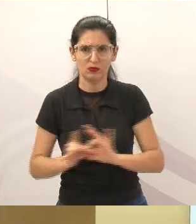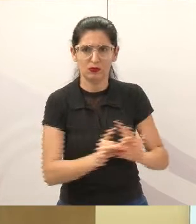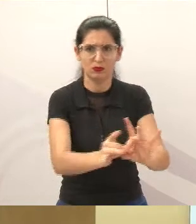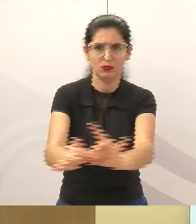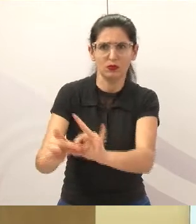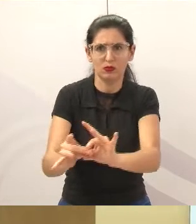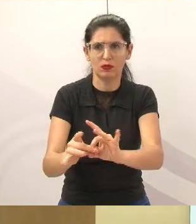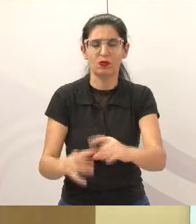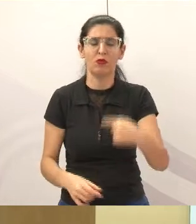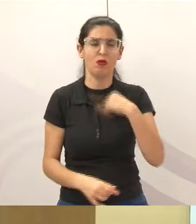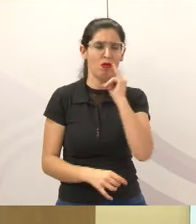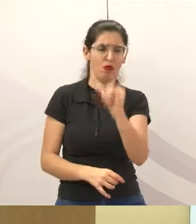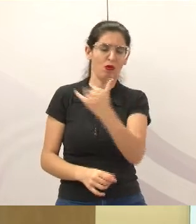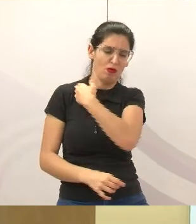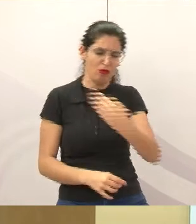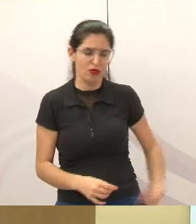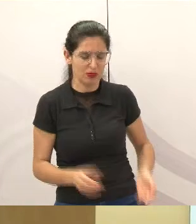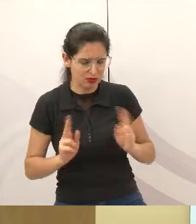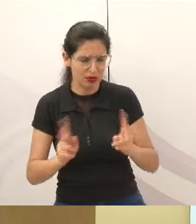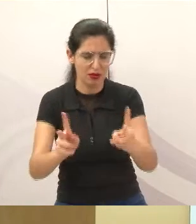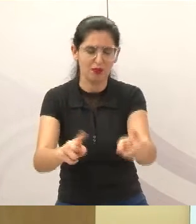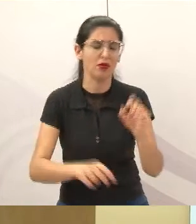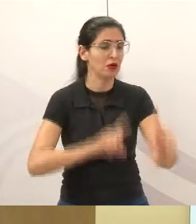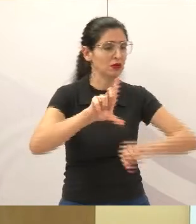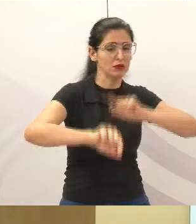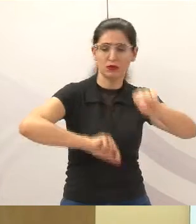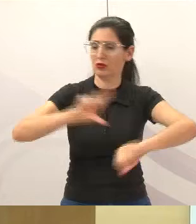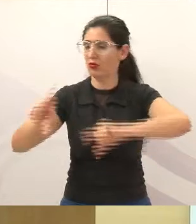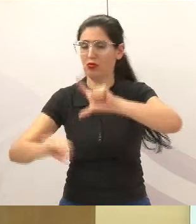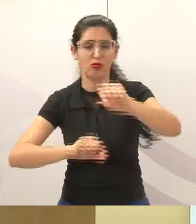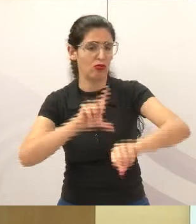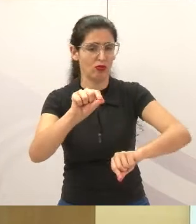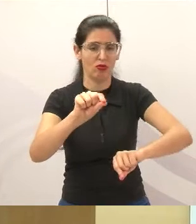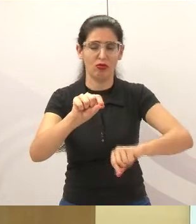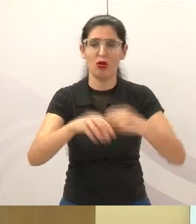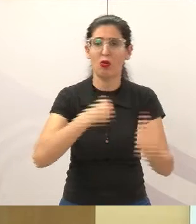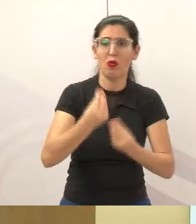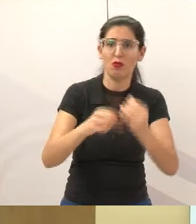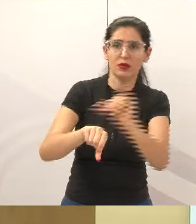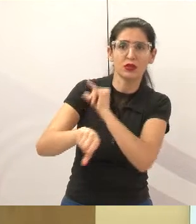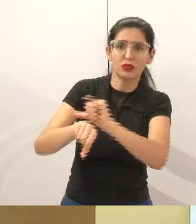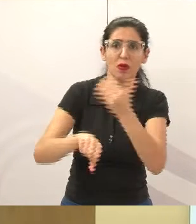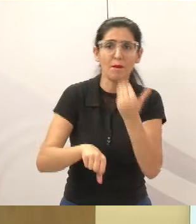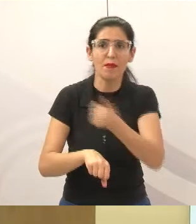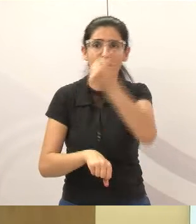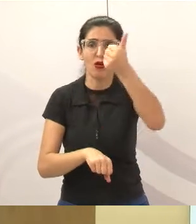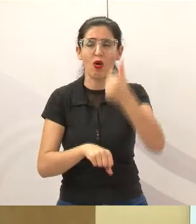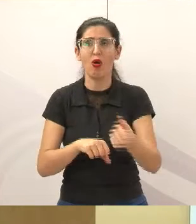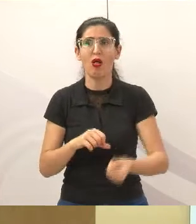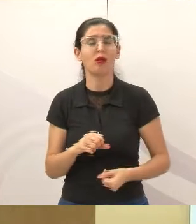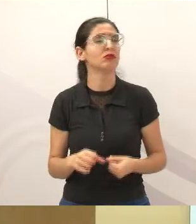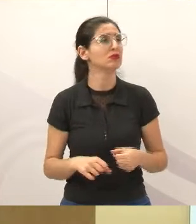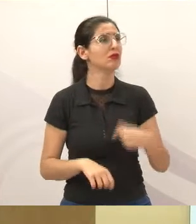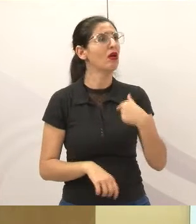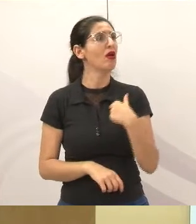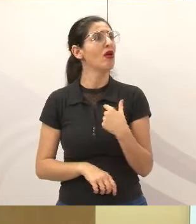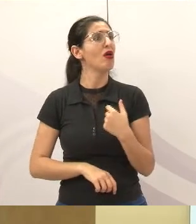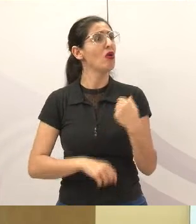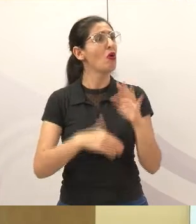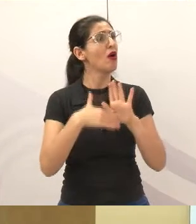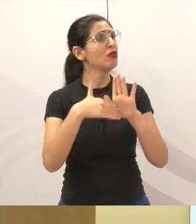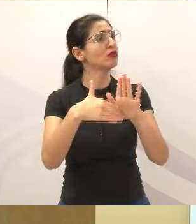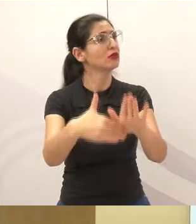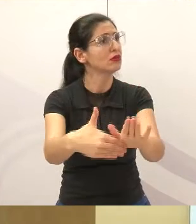que governar é fazer escolhas e nesse momento a gente tem que olhar, se a gente realmente quer fazer a diferença, a gente tem que olhar para